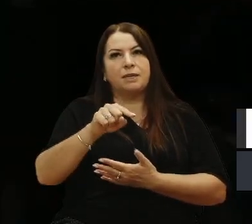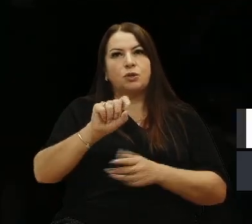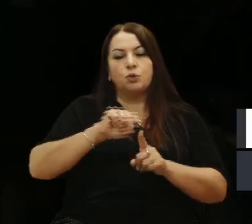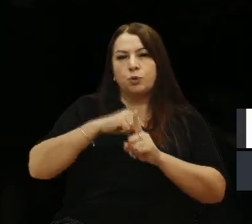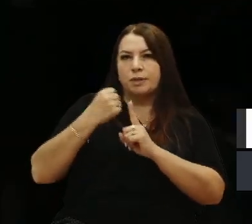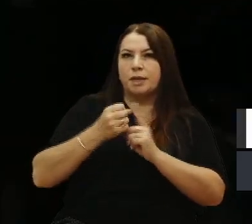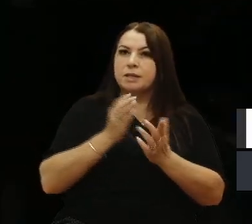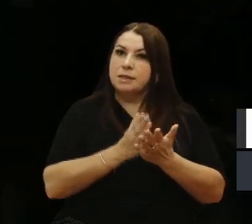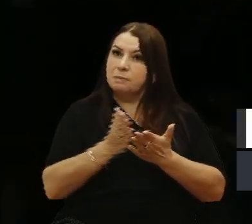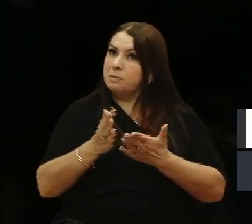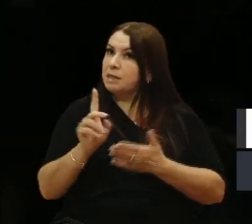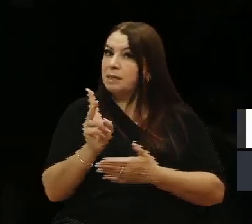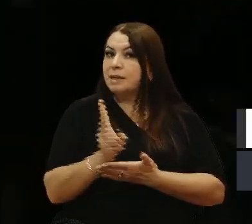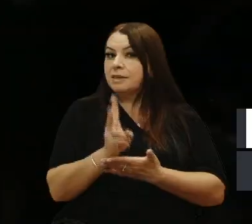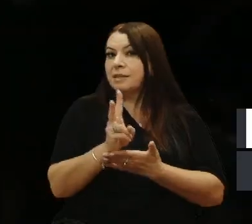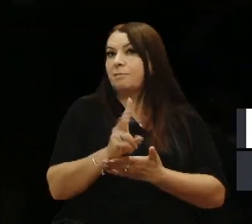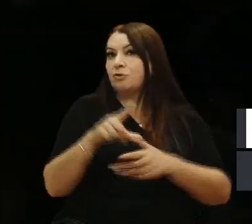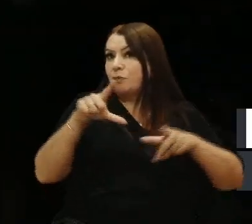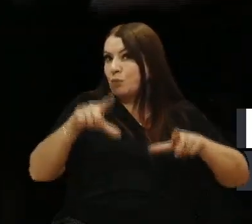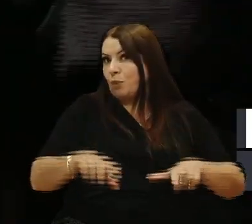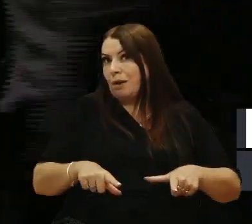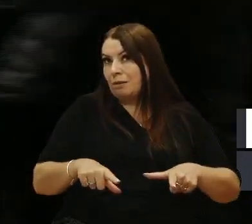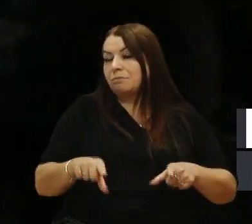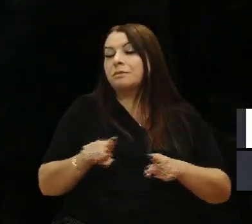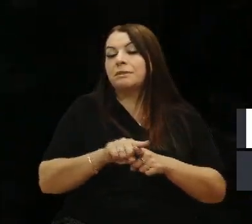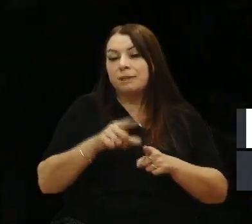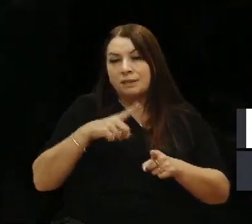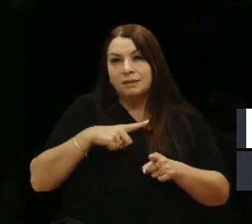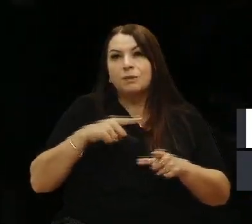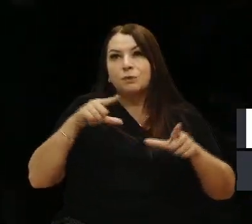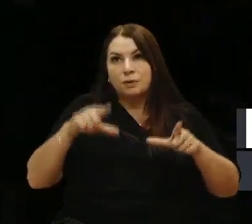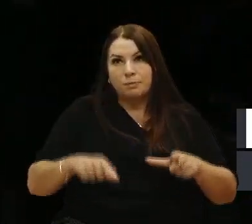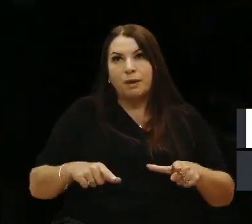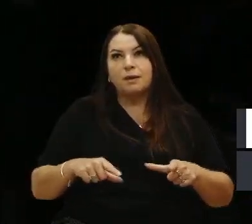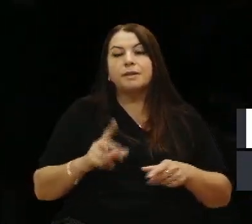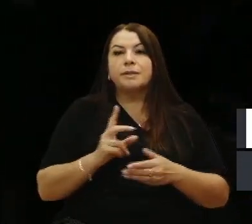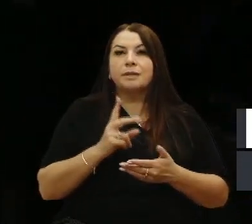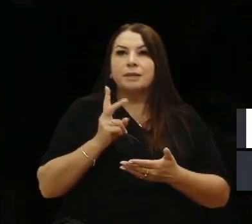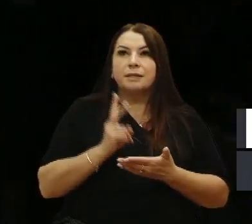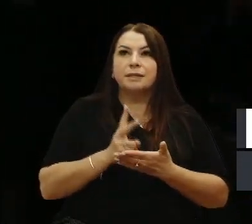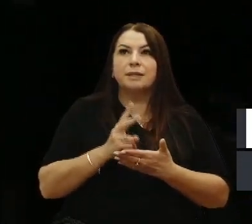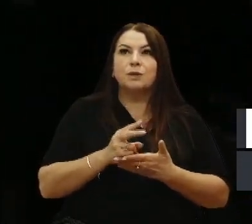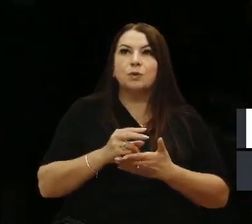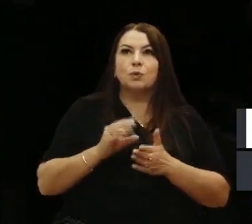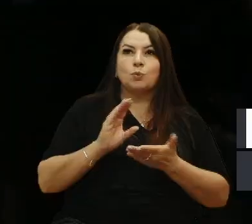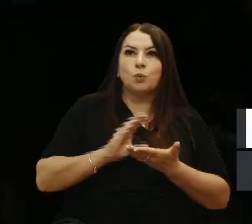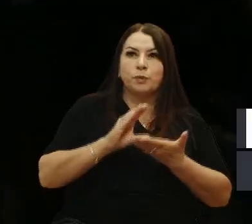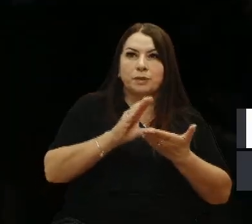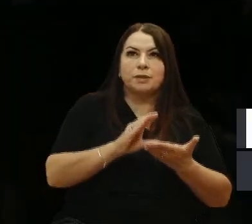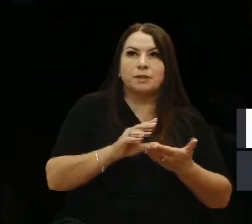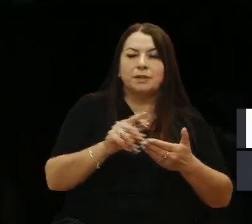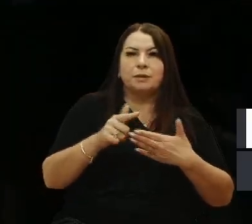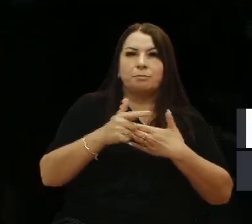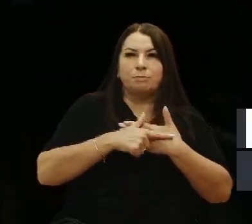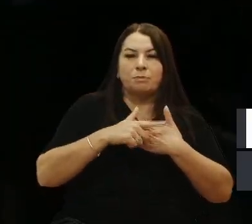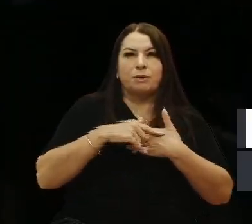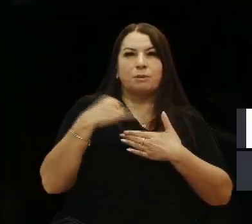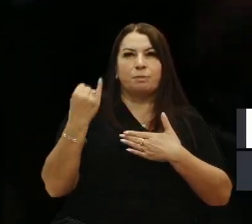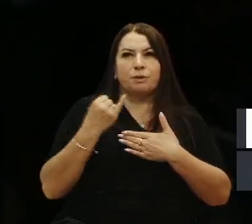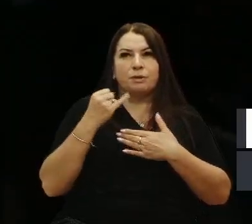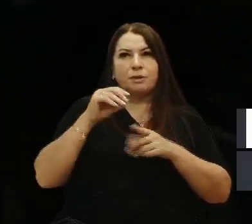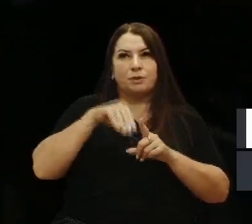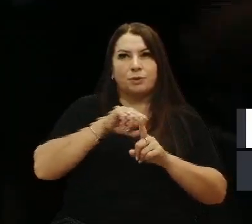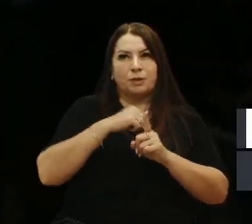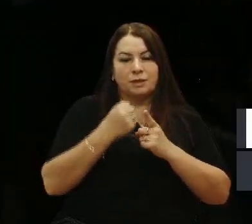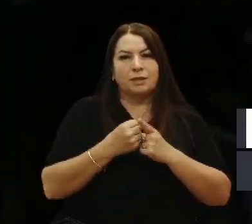dos segmentos que nem sempre tiveram espaço, mas que terão o seu espaço e que têm o seu conselho, que cumpre um papel fundamental na nossa sociedade.